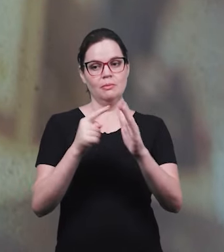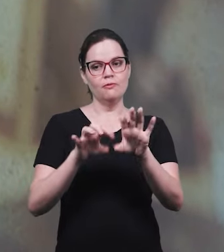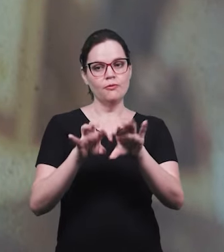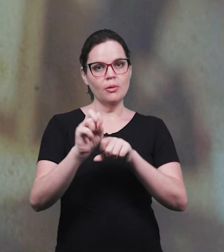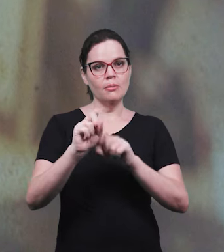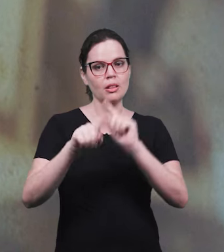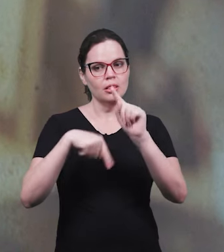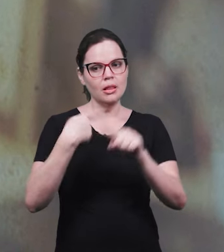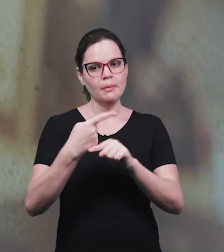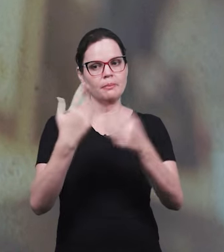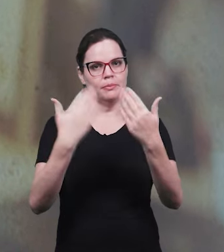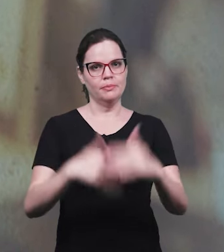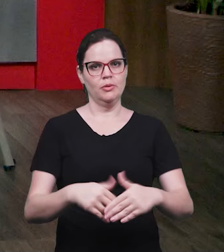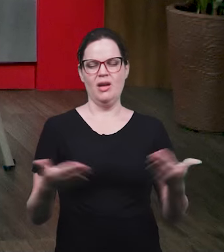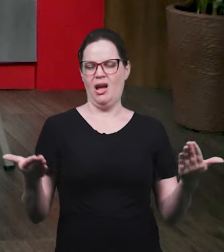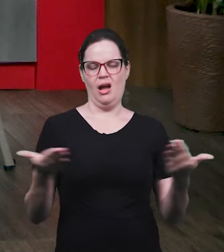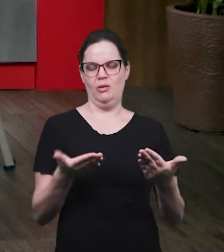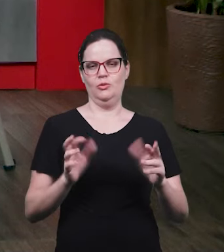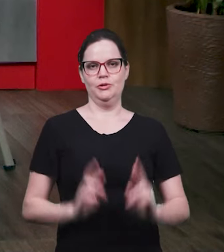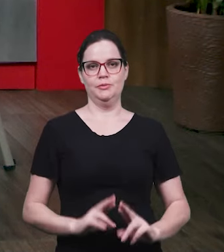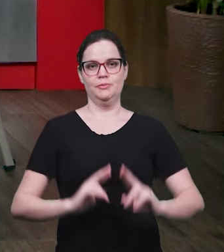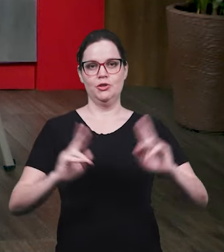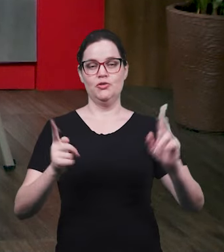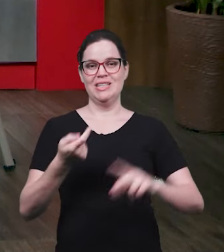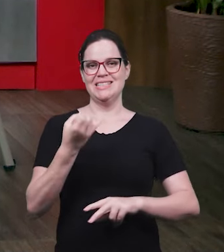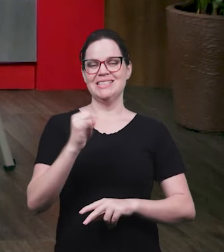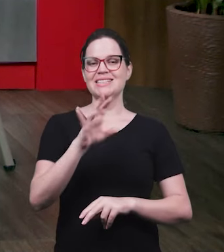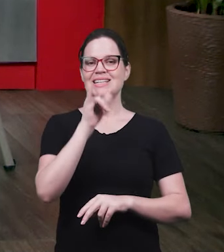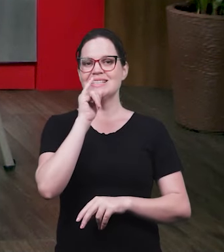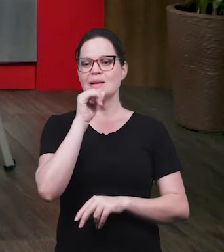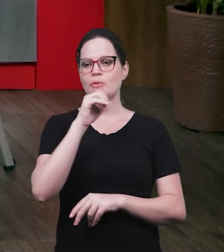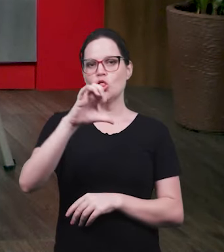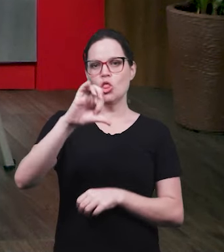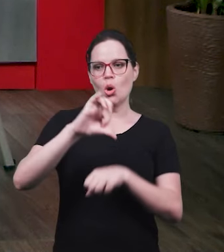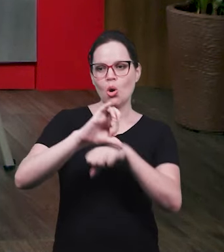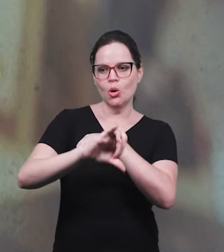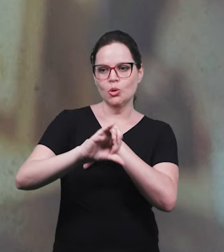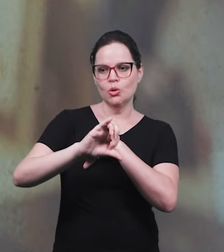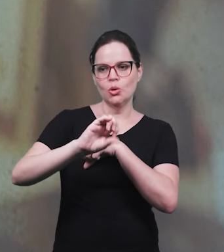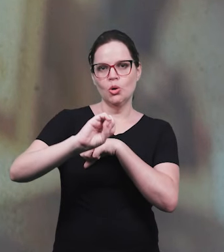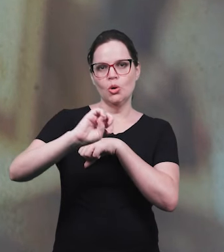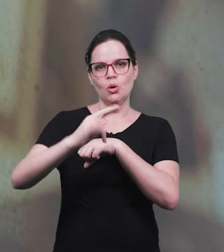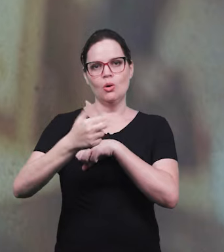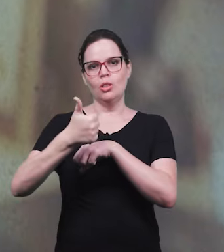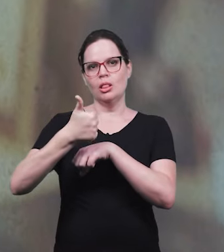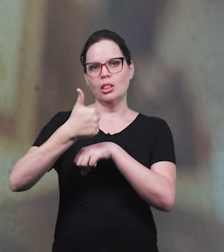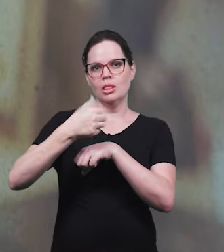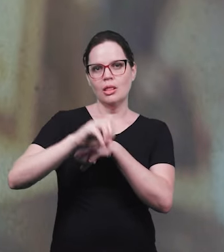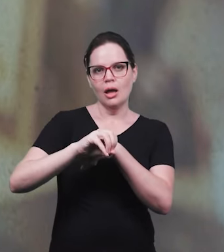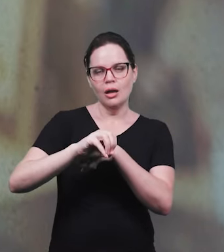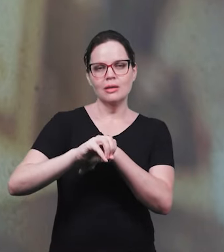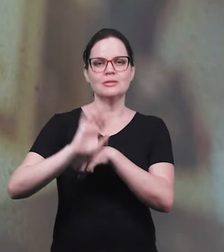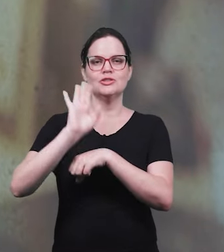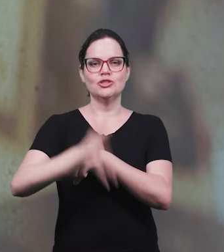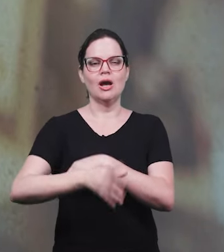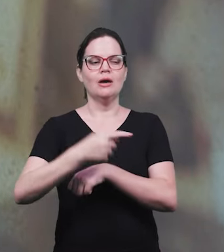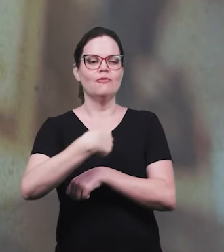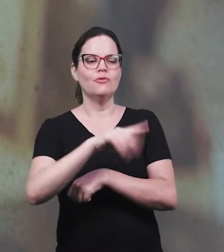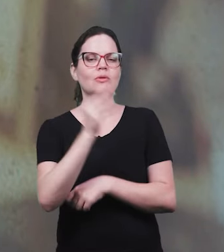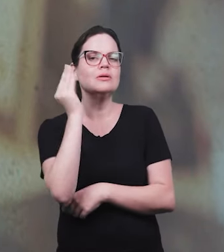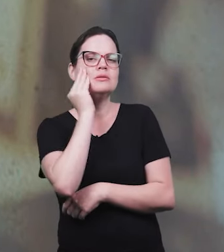faculdade. Sem mesmo ter se formado. Exatamente. E isso é muito importante porque eu já vou conhecer a prova, eu já posso